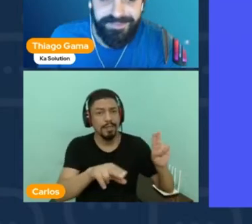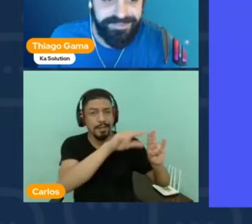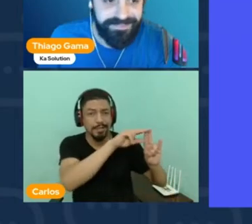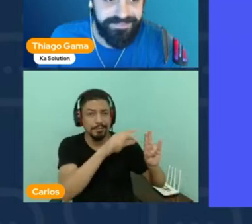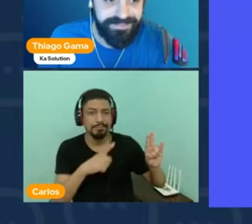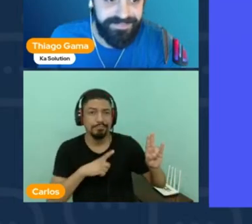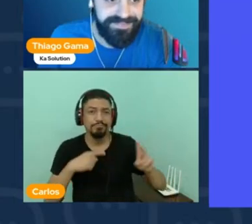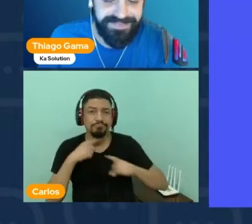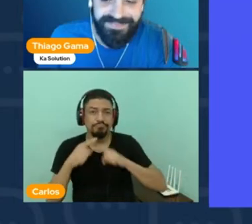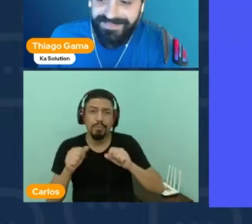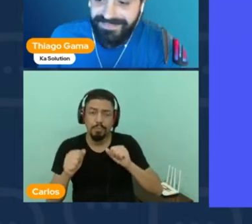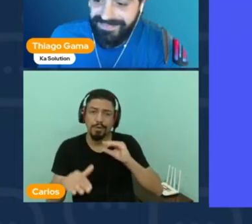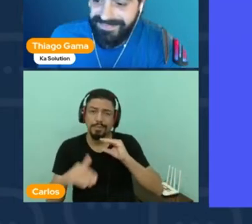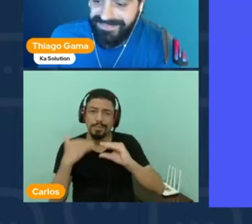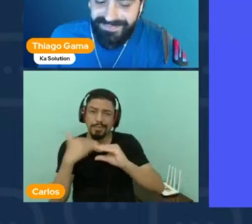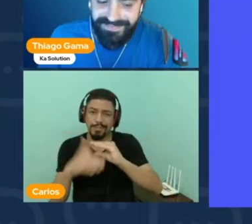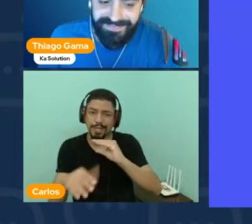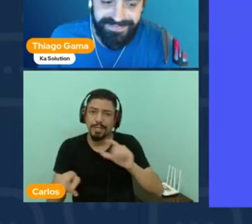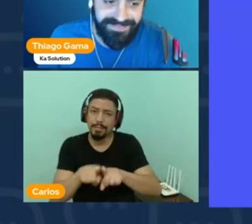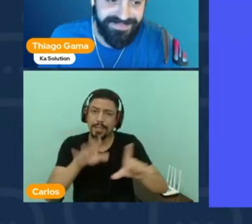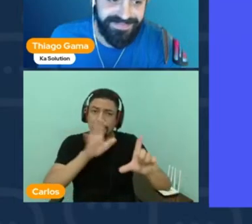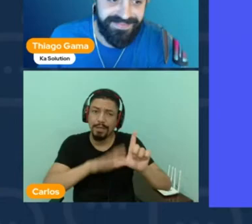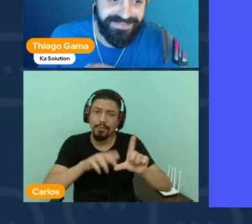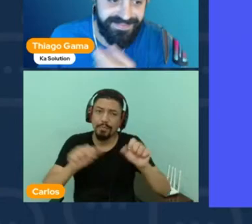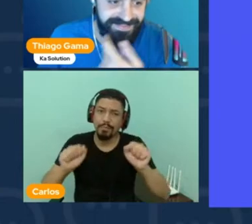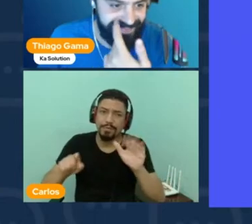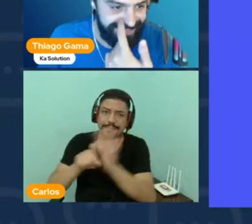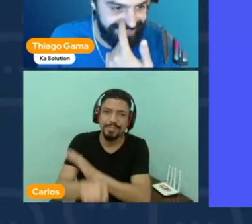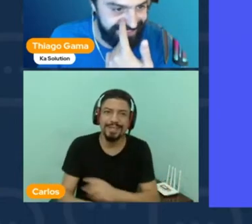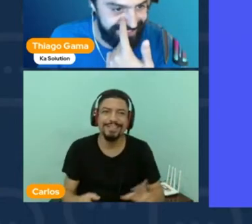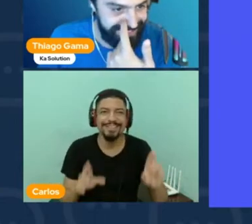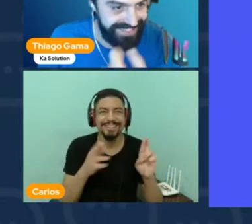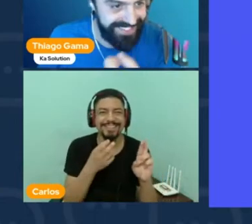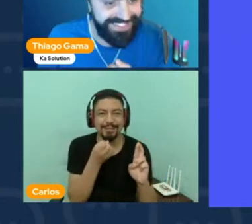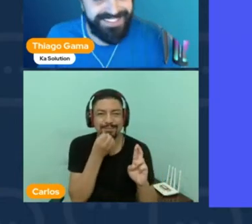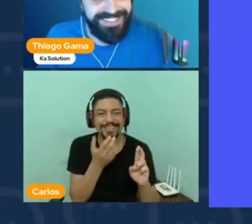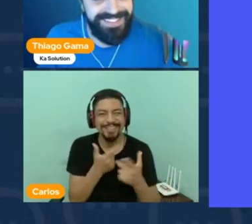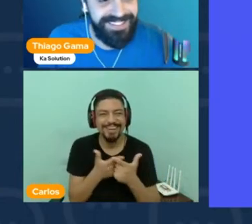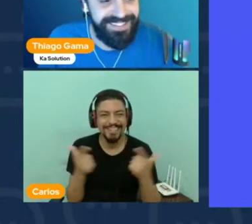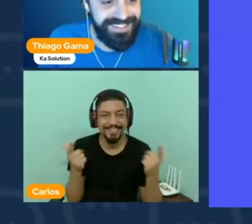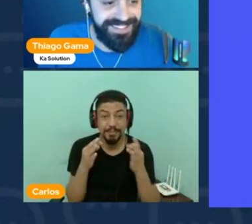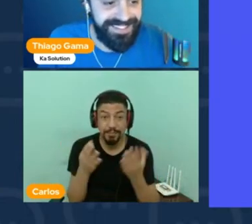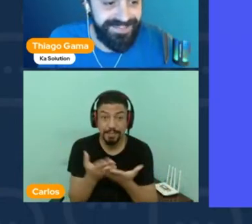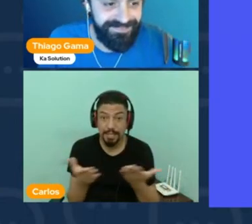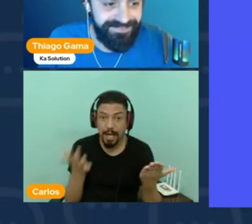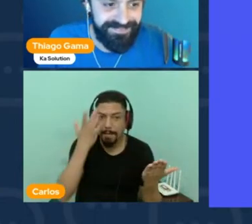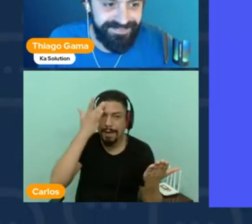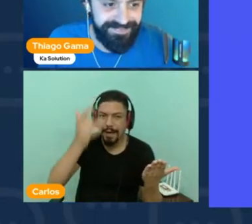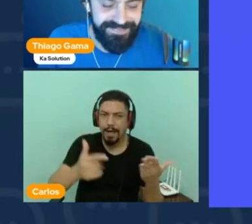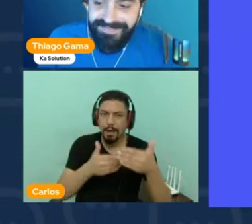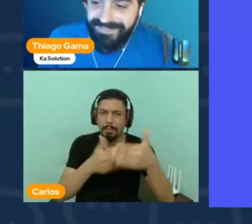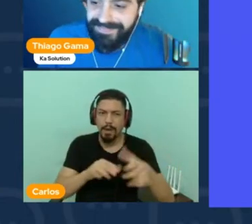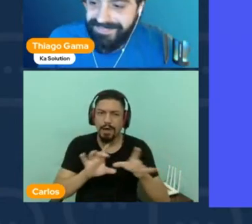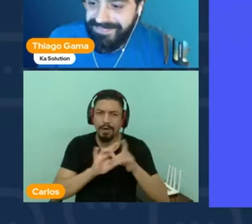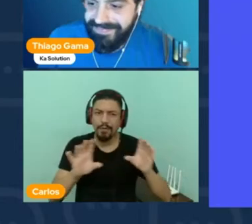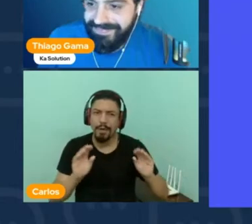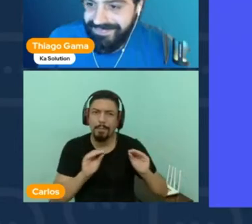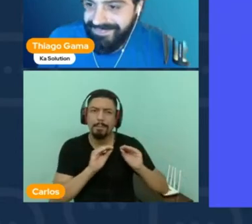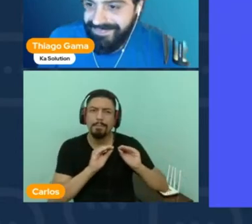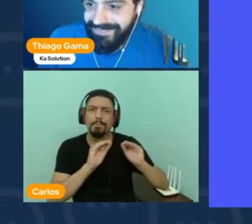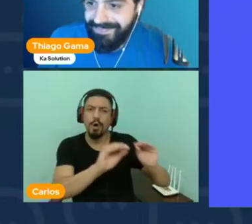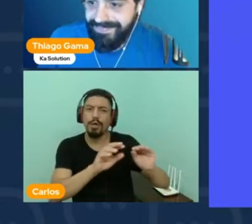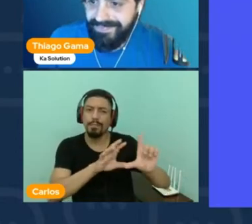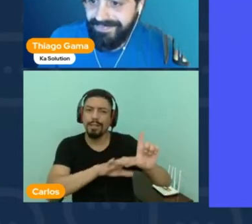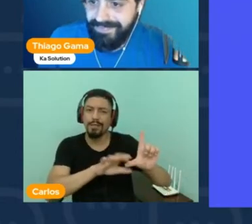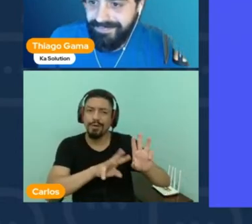ainda dúvidas também, e na própria plataforma. Desejo boa sorte. Amanhã o exame vai estar ali na plataforma, então,